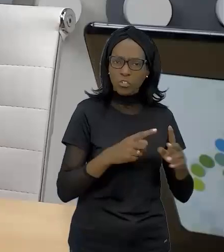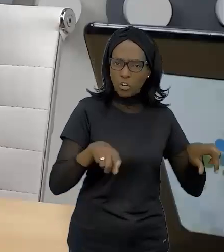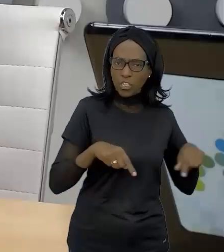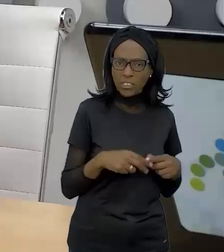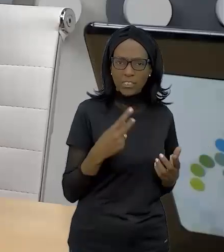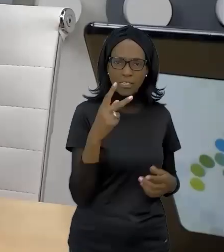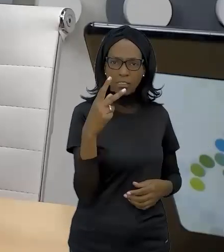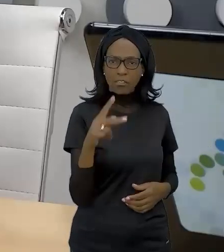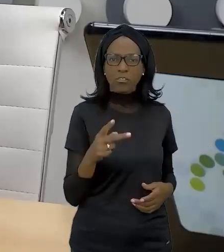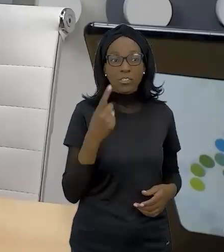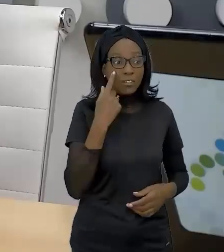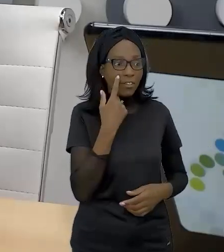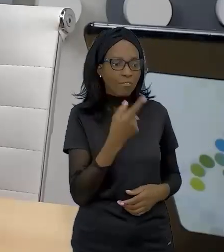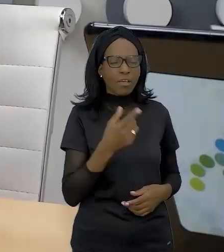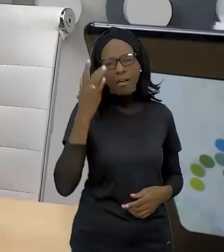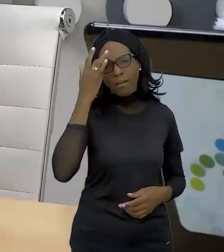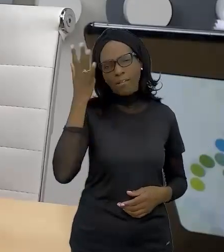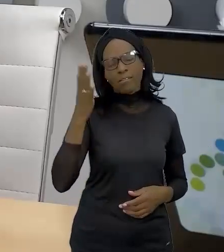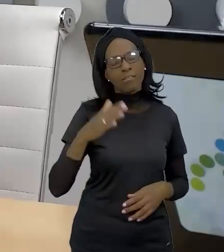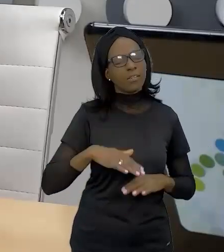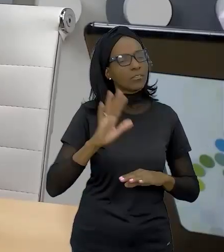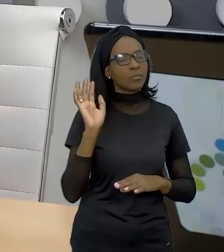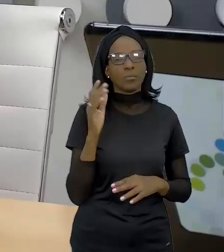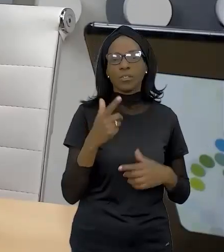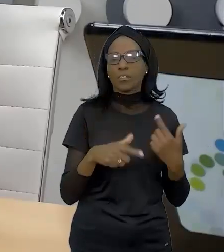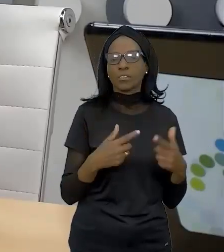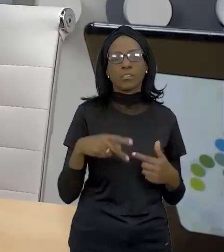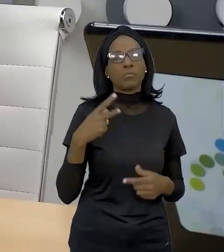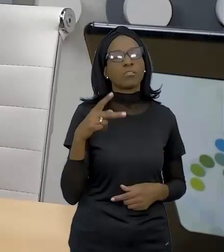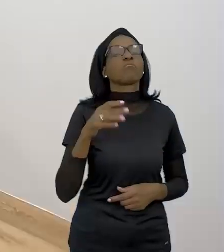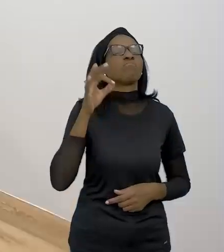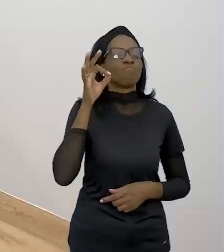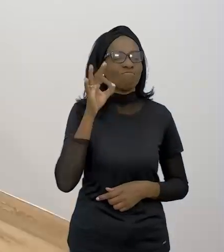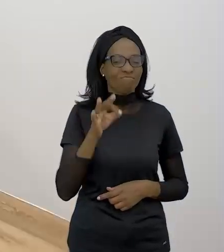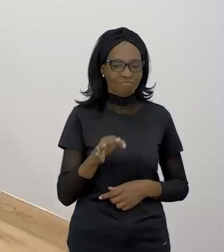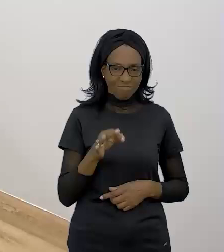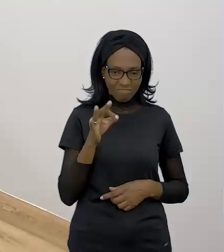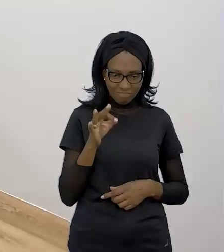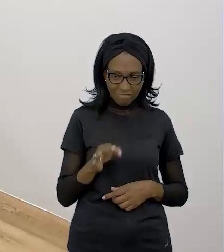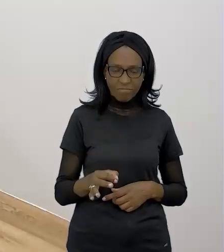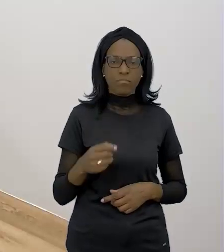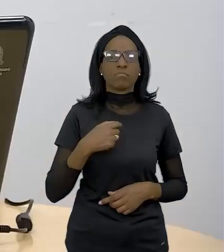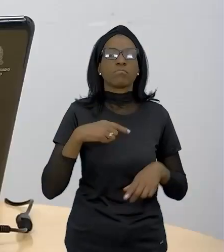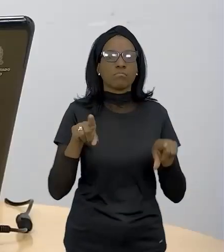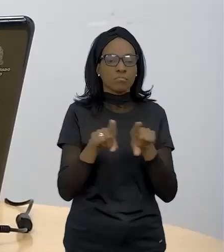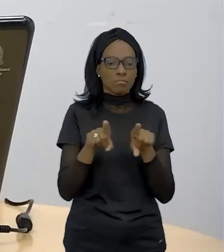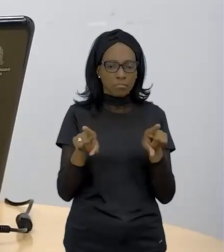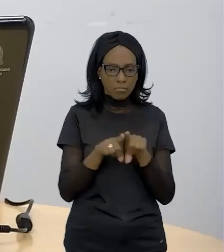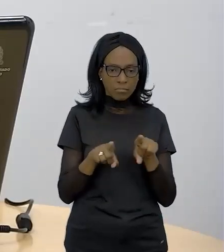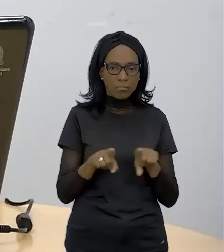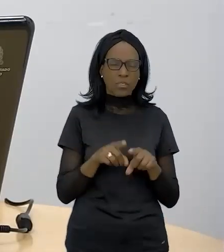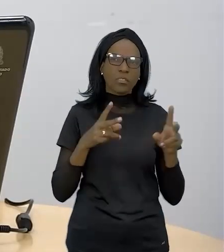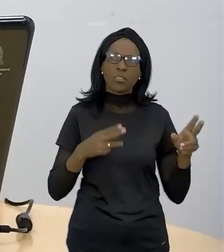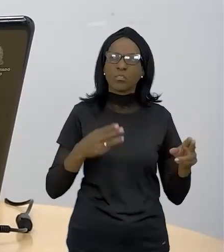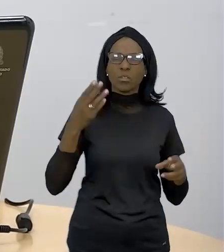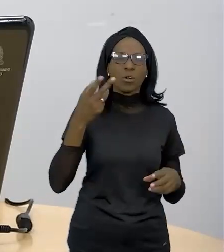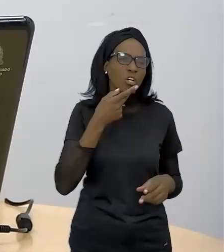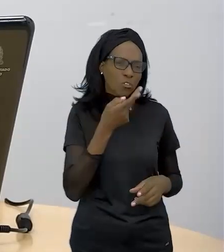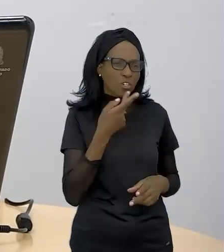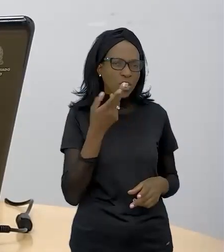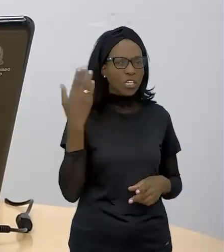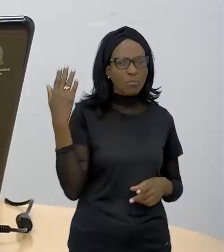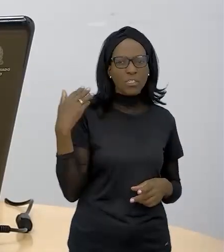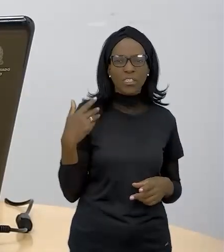ver que vai facilitar bastante o trabalho de vocês. Exatamente. Eu também comentei um outro dia, acho que foi